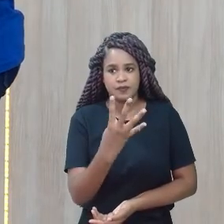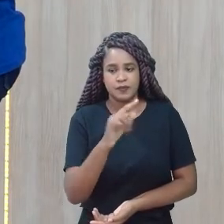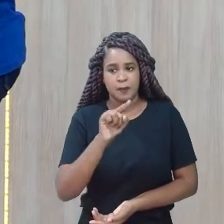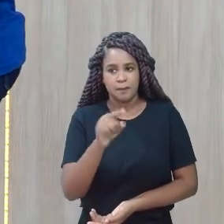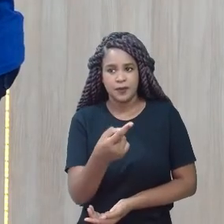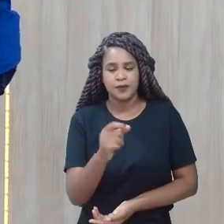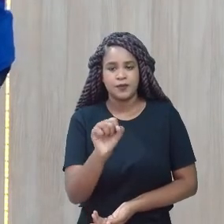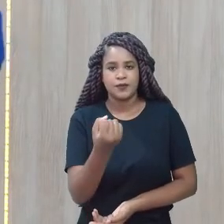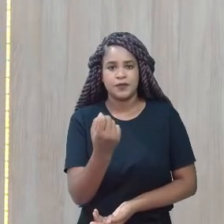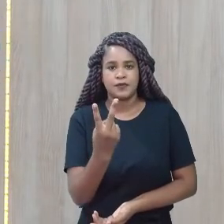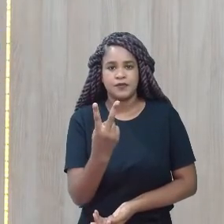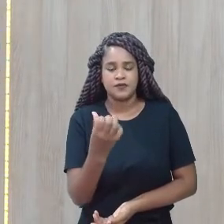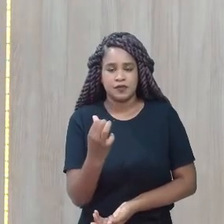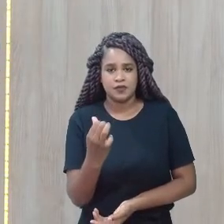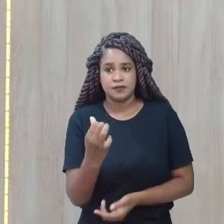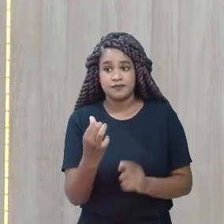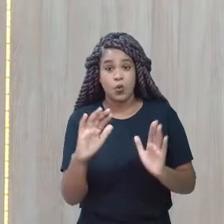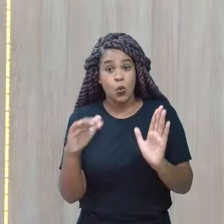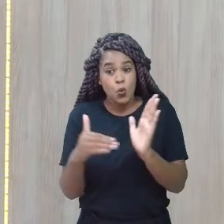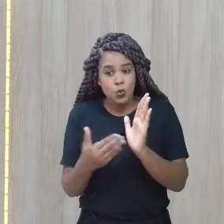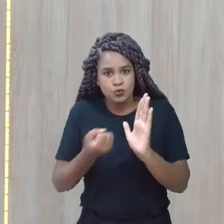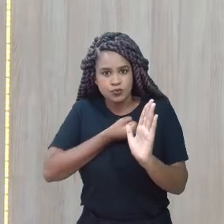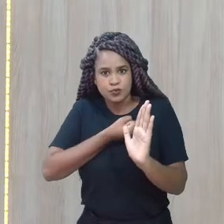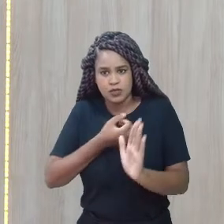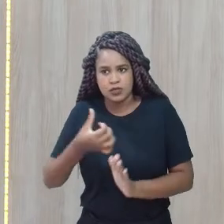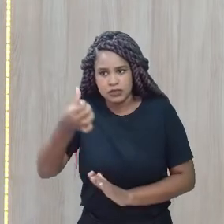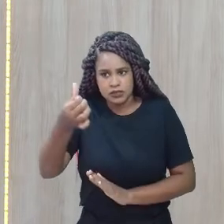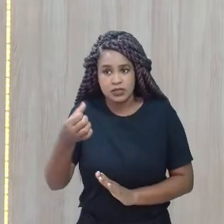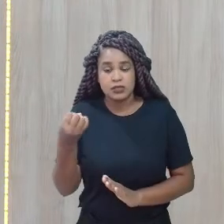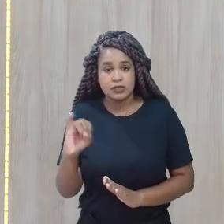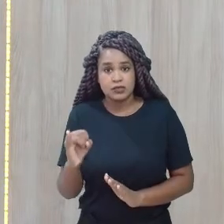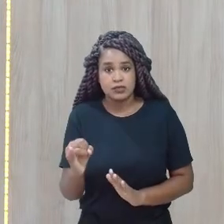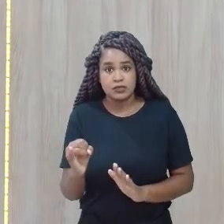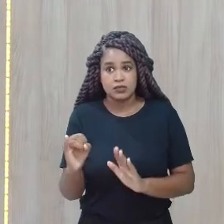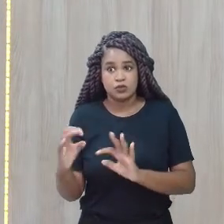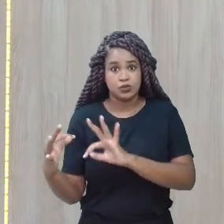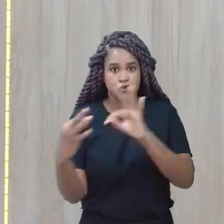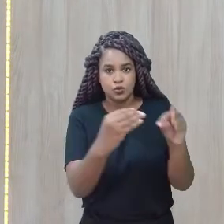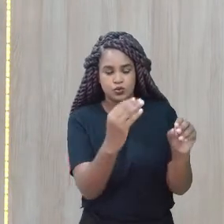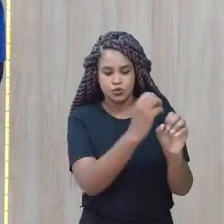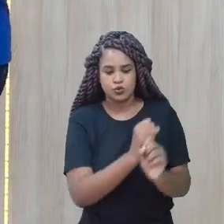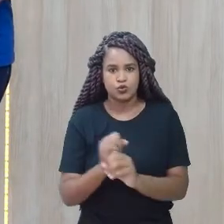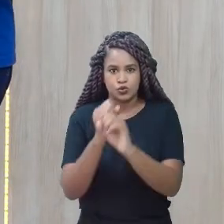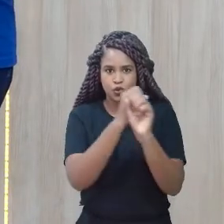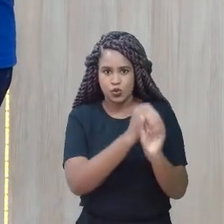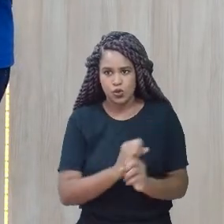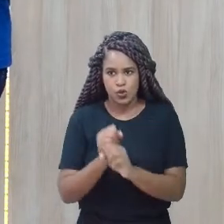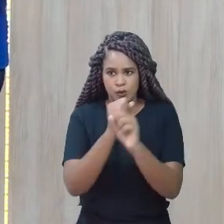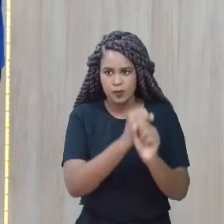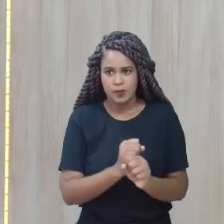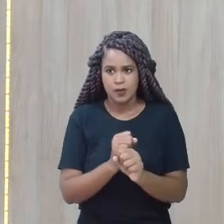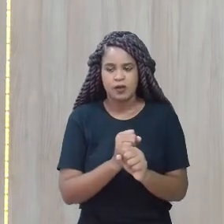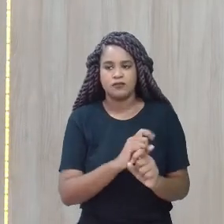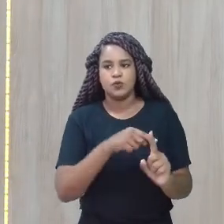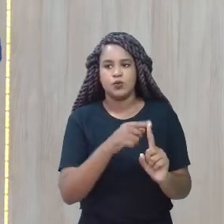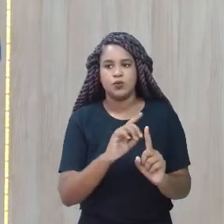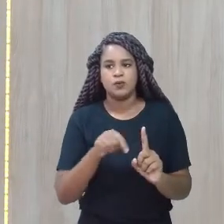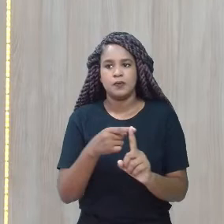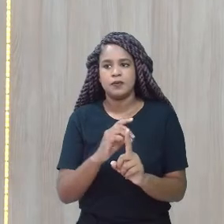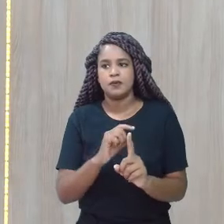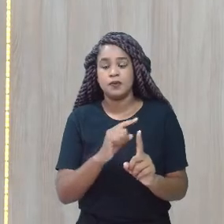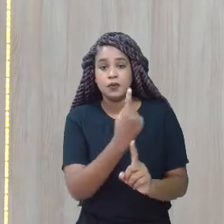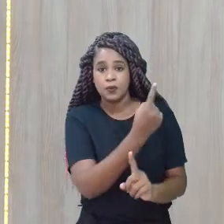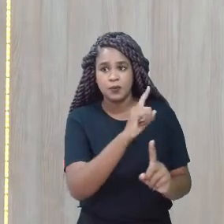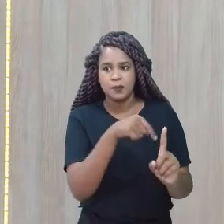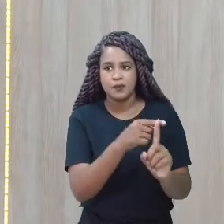104.826. Quando a gente vai somar esses algarismos, vai dar 21. 21 é um número que divide para 3? É sim. E a gente